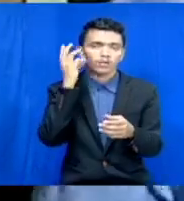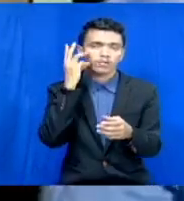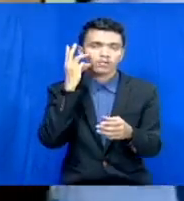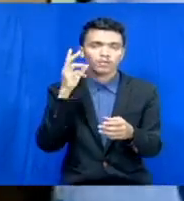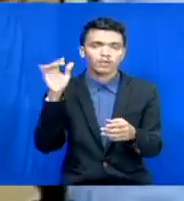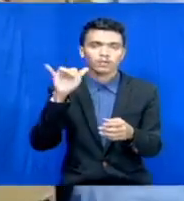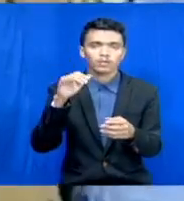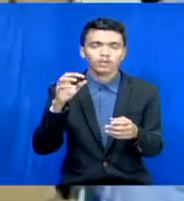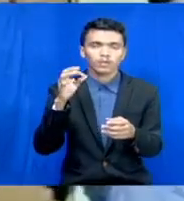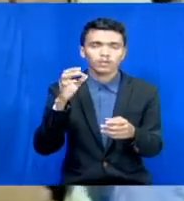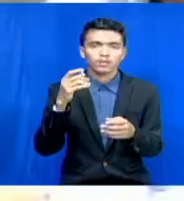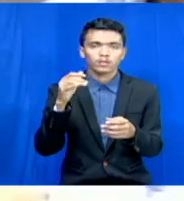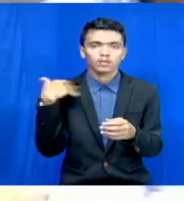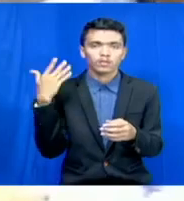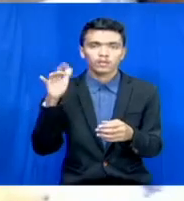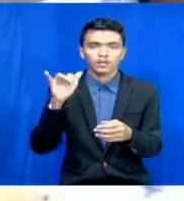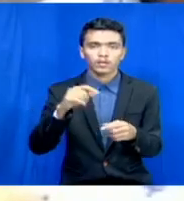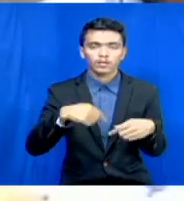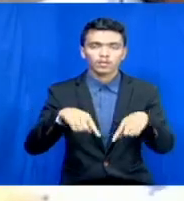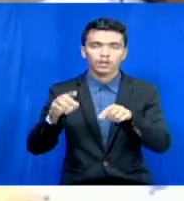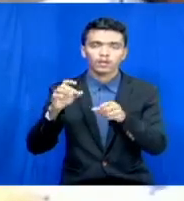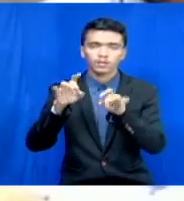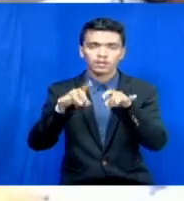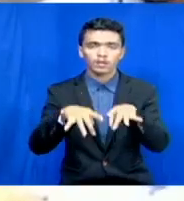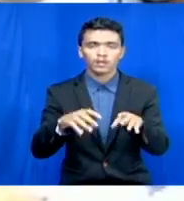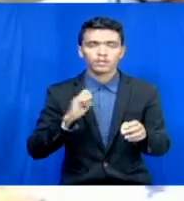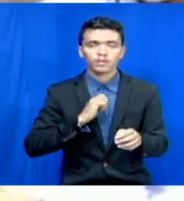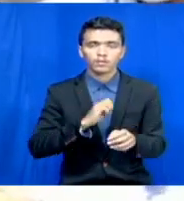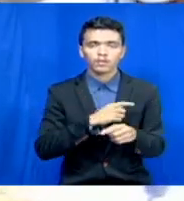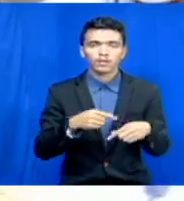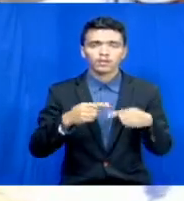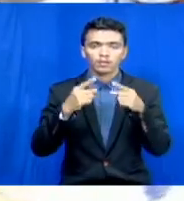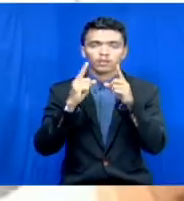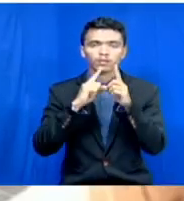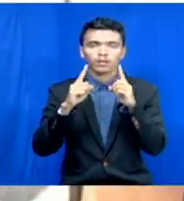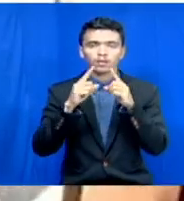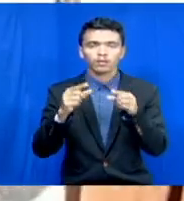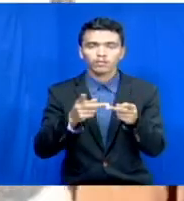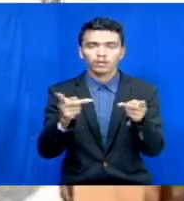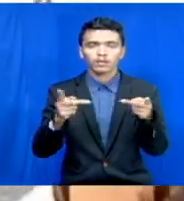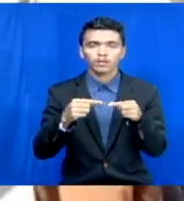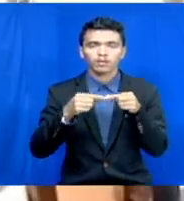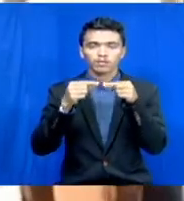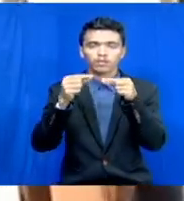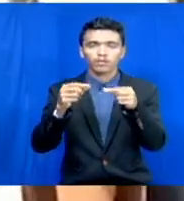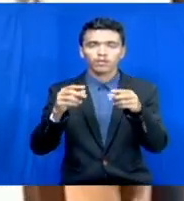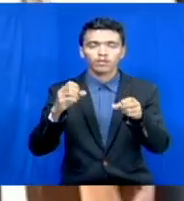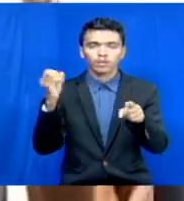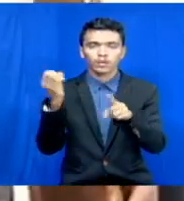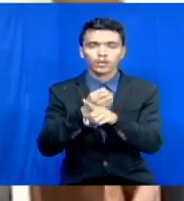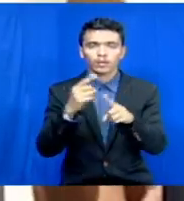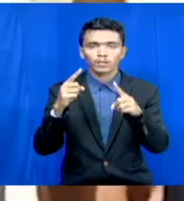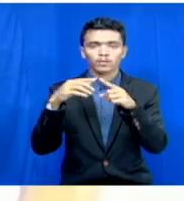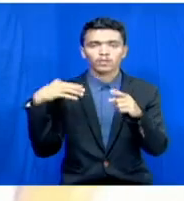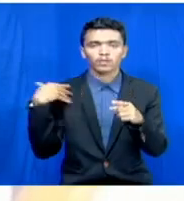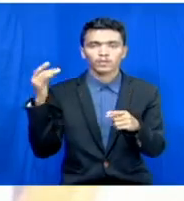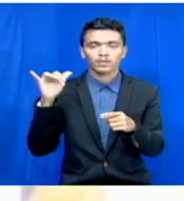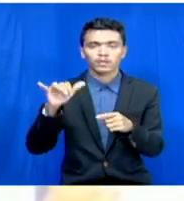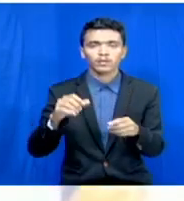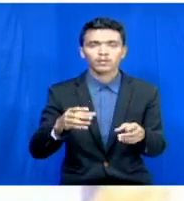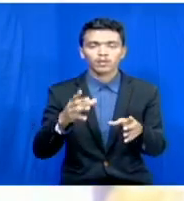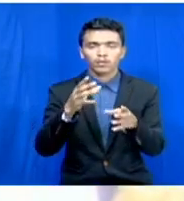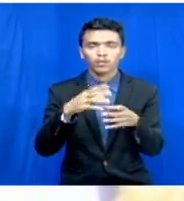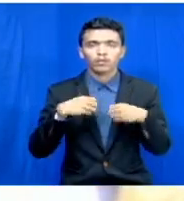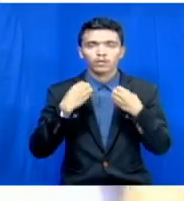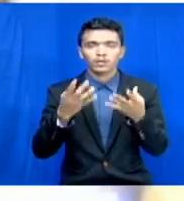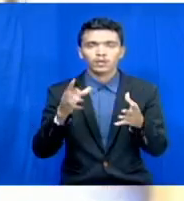ba serviço ia Austrália. Embaixador ne afirma centro treinamento ne se fo oportunidade ba foi insa sira kona ba insa kue fuan